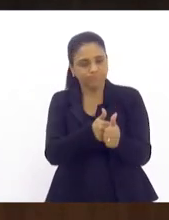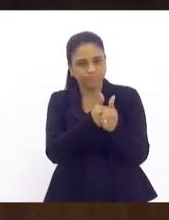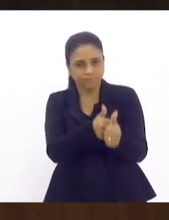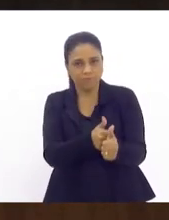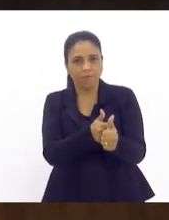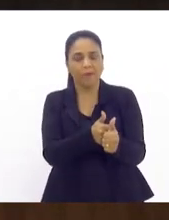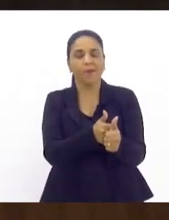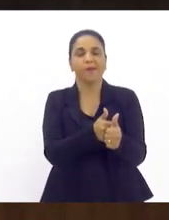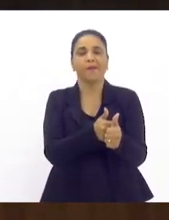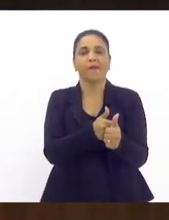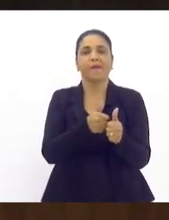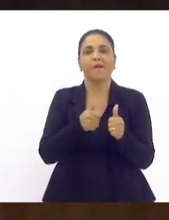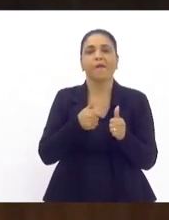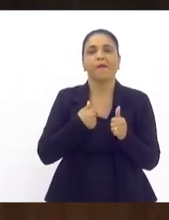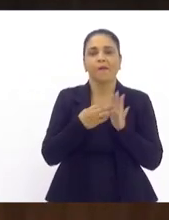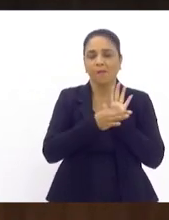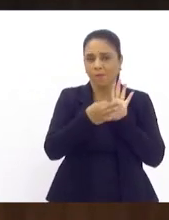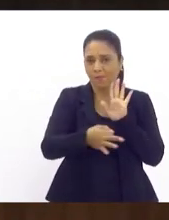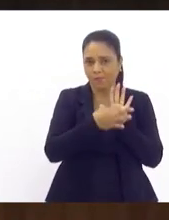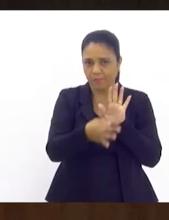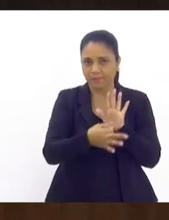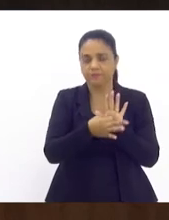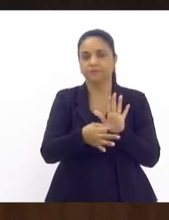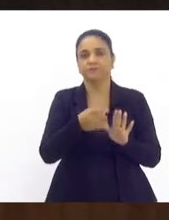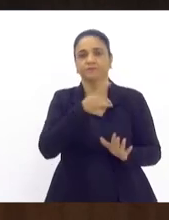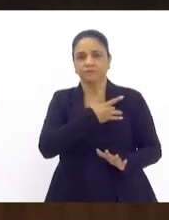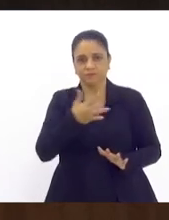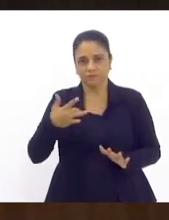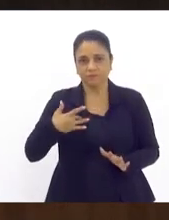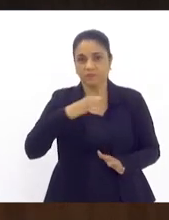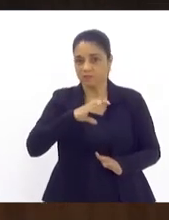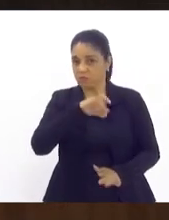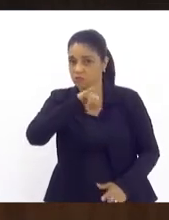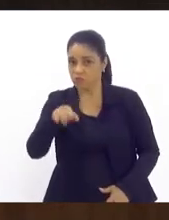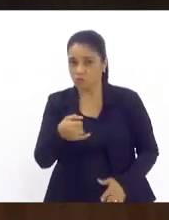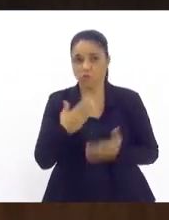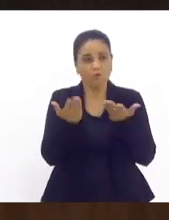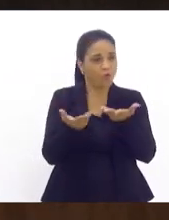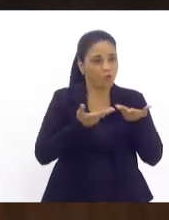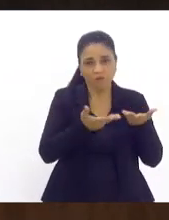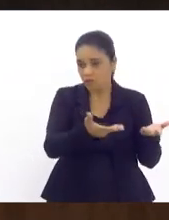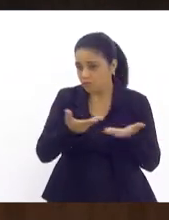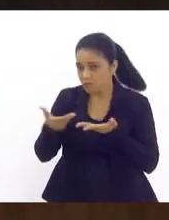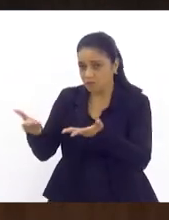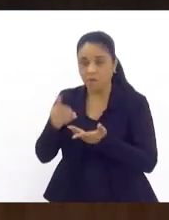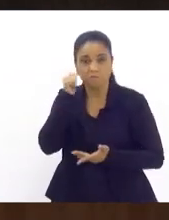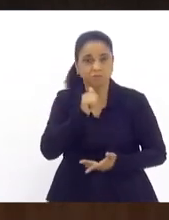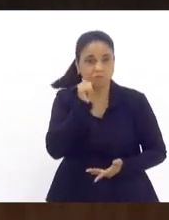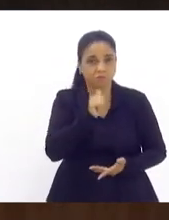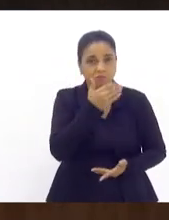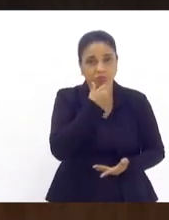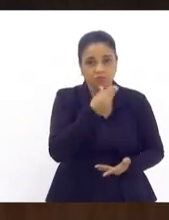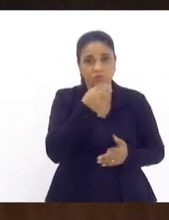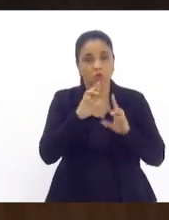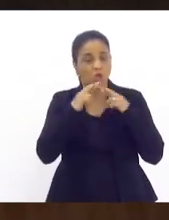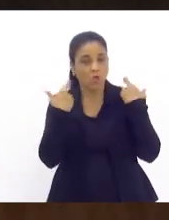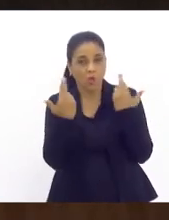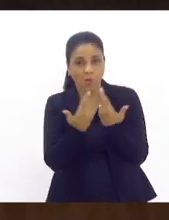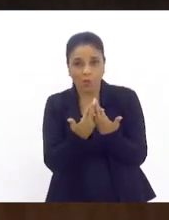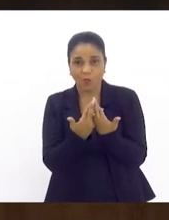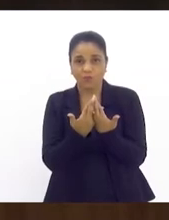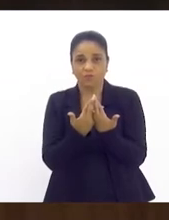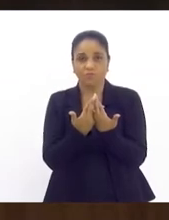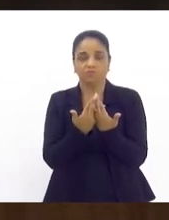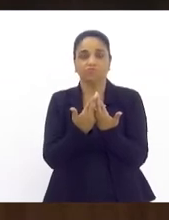da CCJ. E eu aproveito a oportunidade para convidar todos os senhores e senhoras deputadas para a reunião conjunta